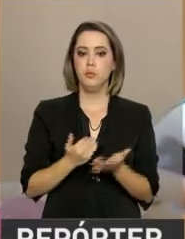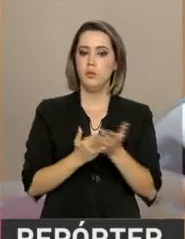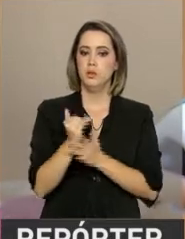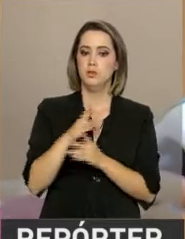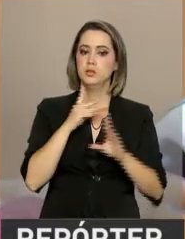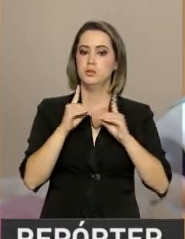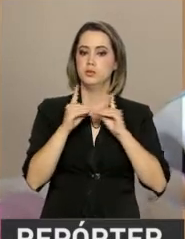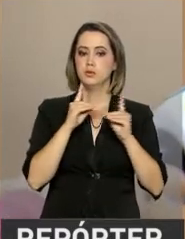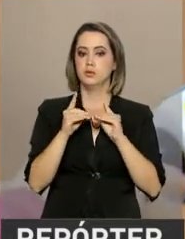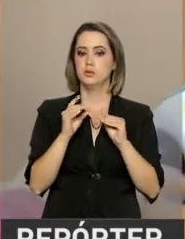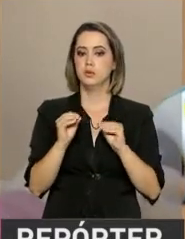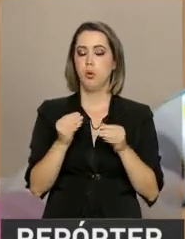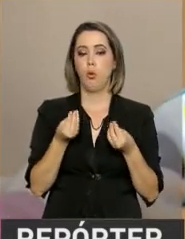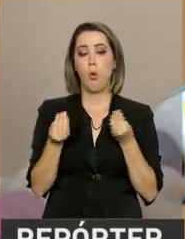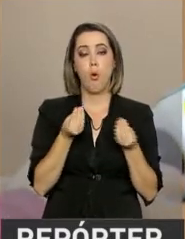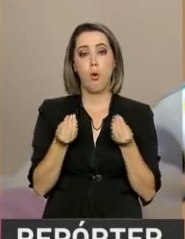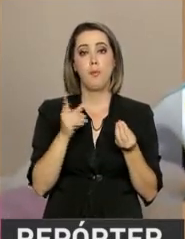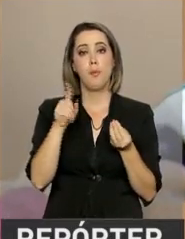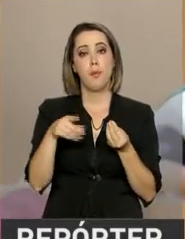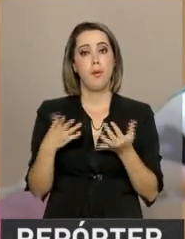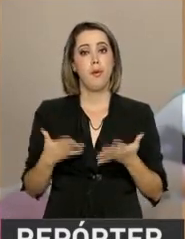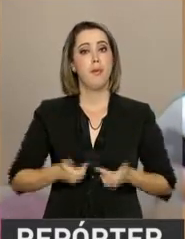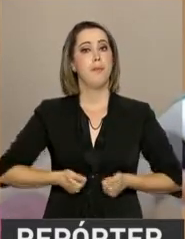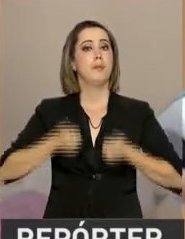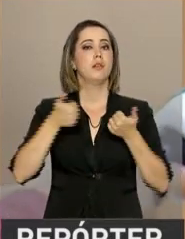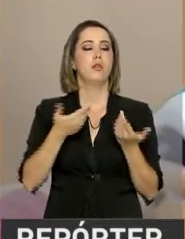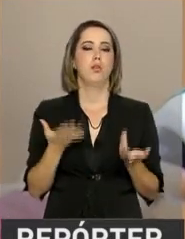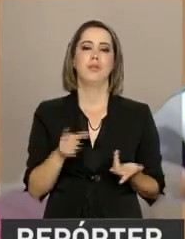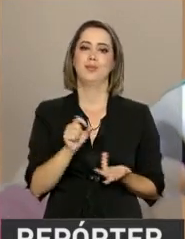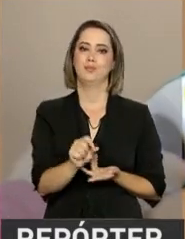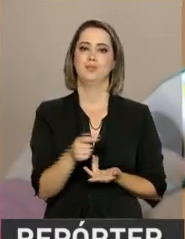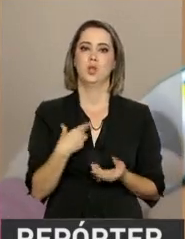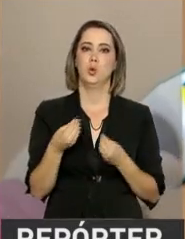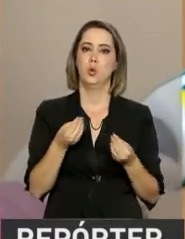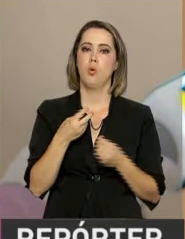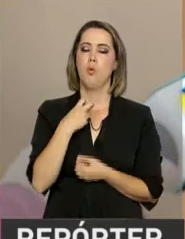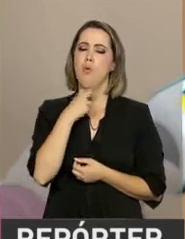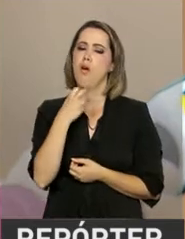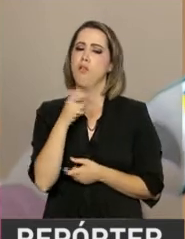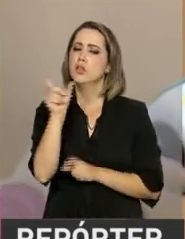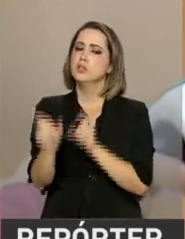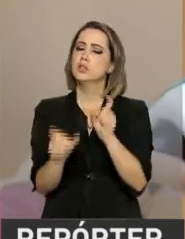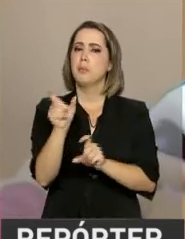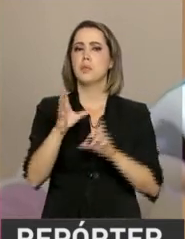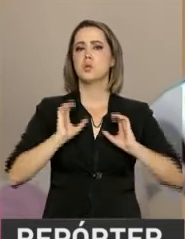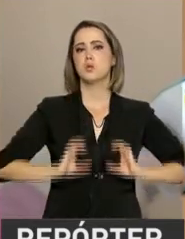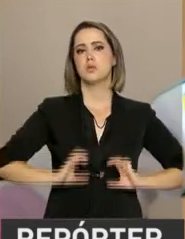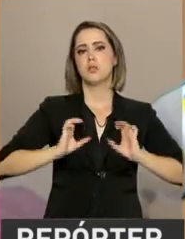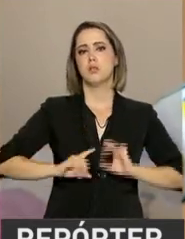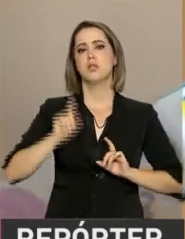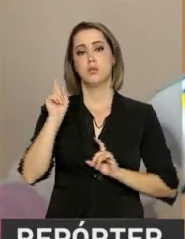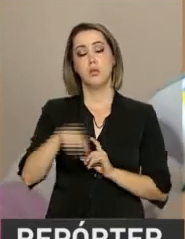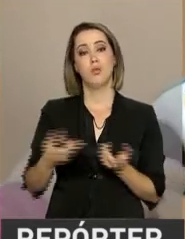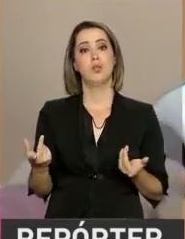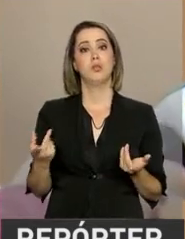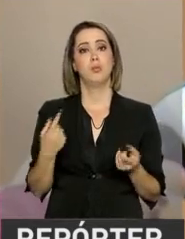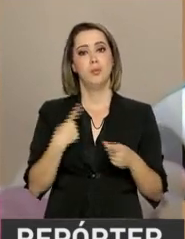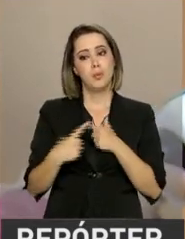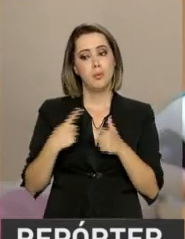planos de qualidade do setor como é que a gente pode levar em conta a voz do consumidor aquilo que na visão do consumidor está impacto